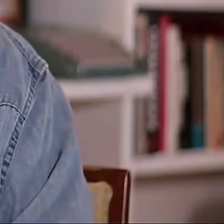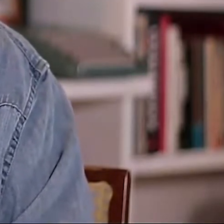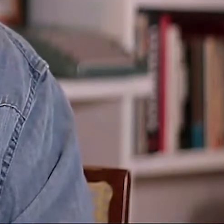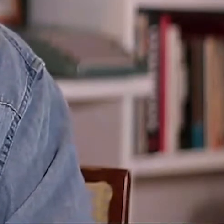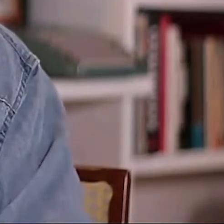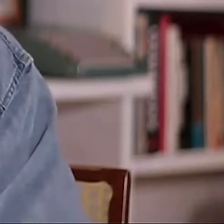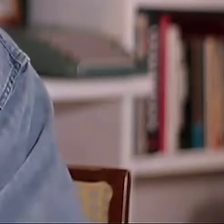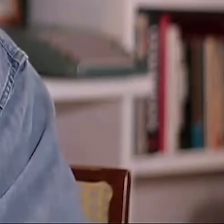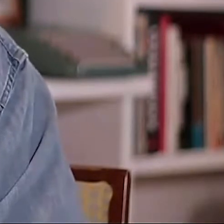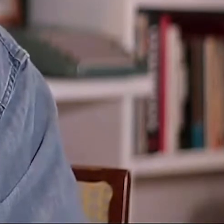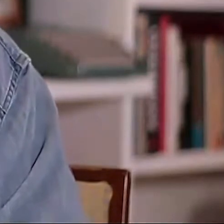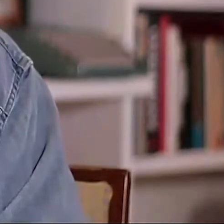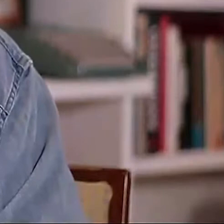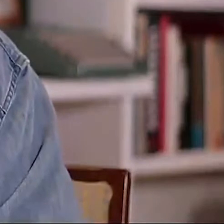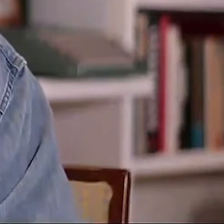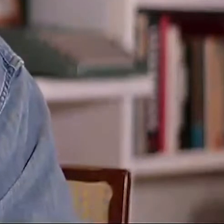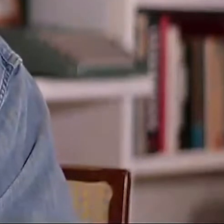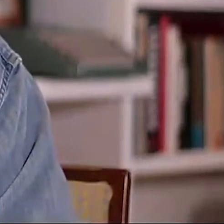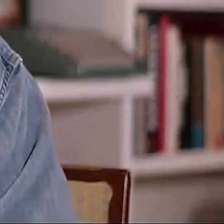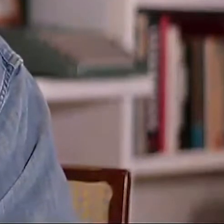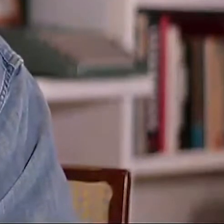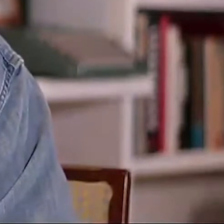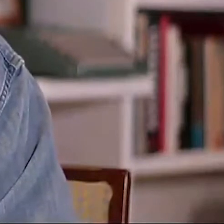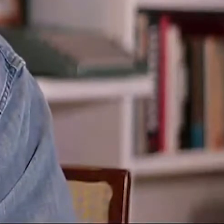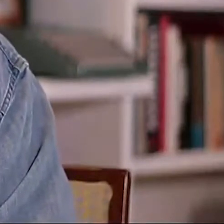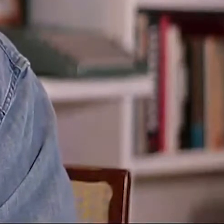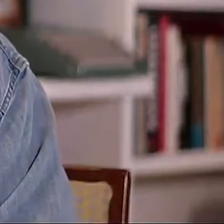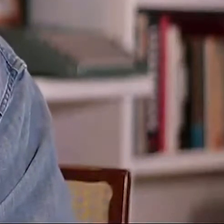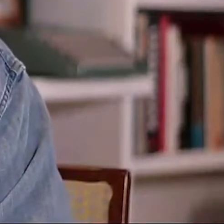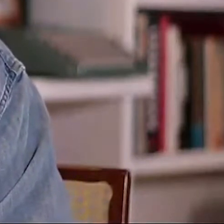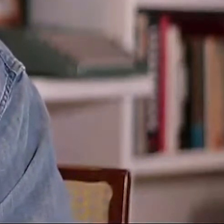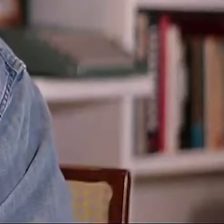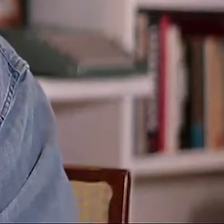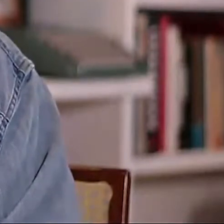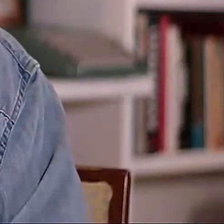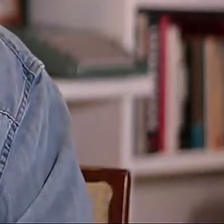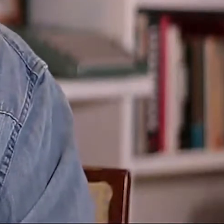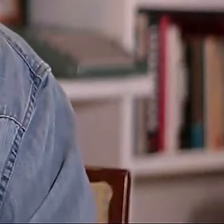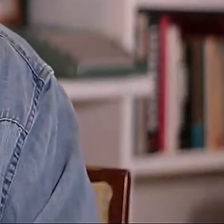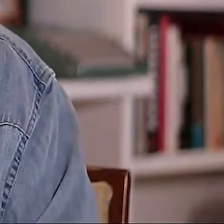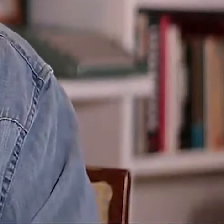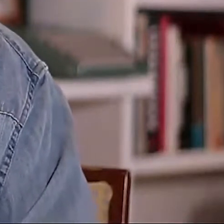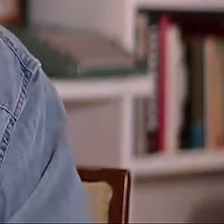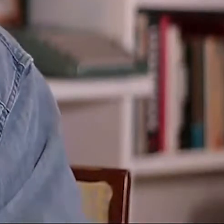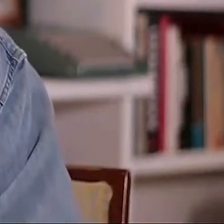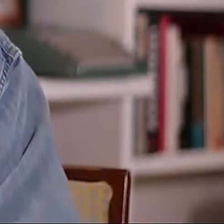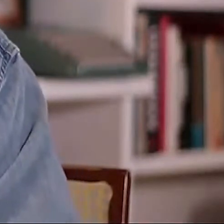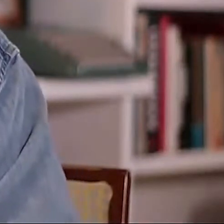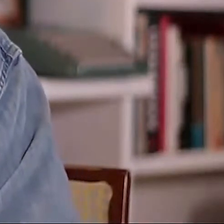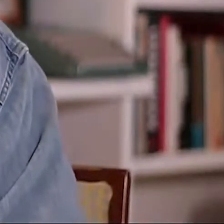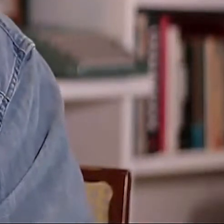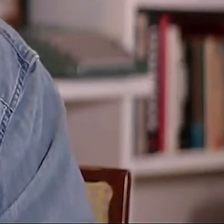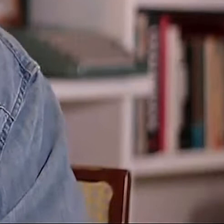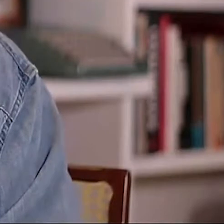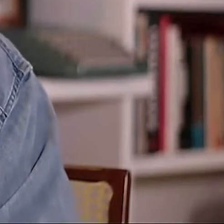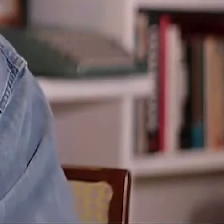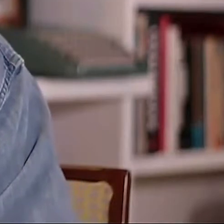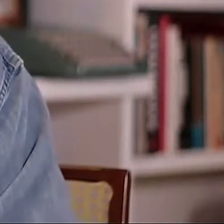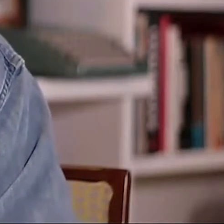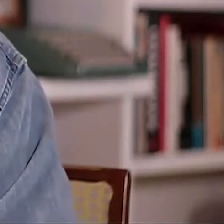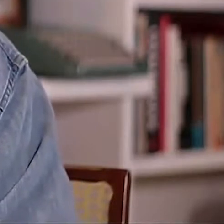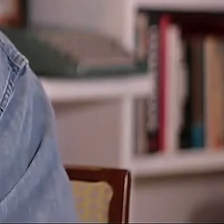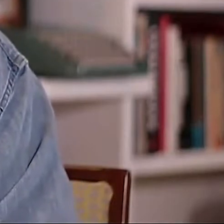Oeiras, estão todos também lá do outro lado do Atlântico nos assistindo. Eu agradeço essa parceria. O Cuenca também conhece o pessoal,